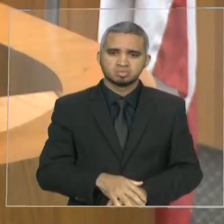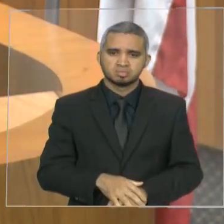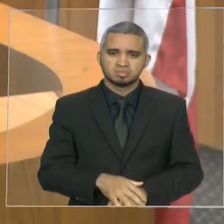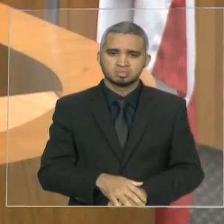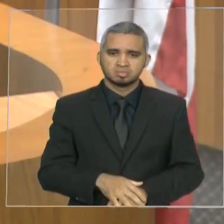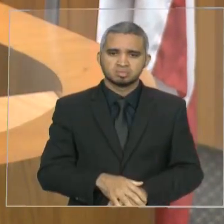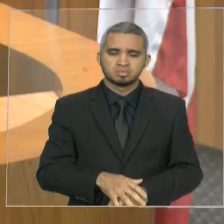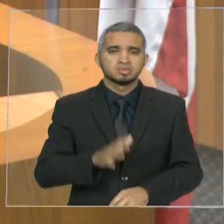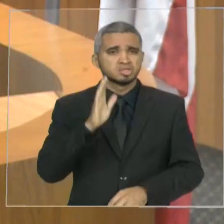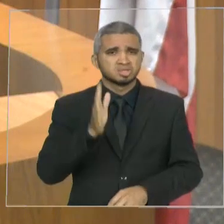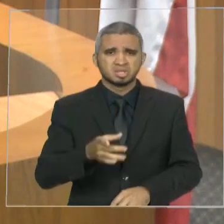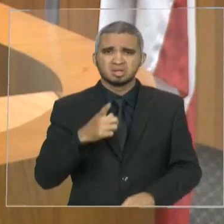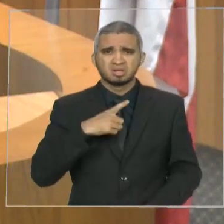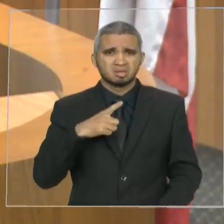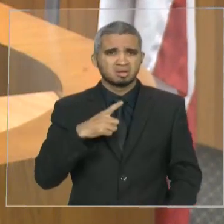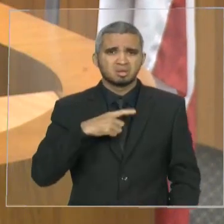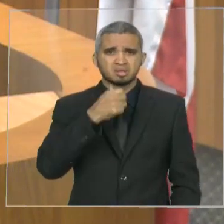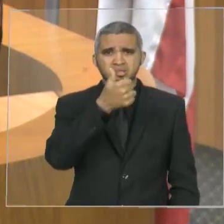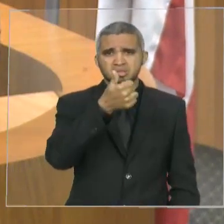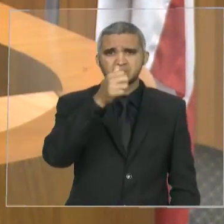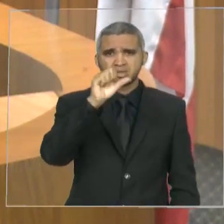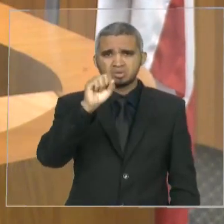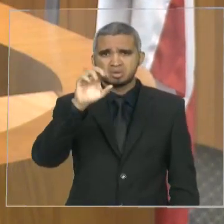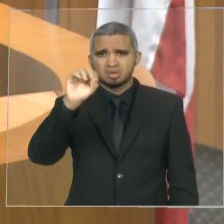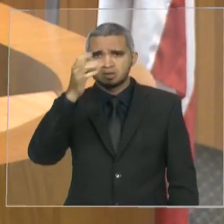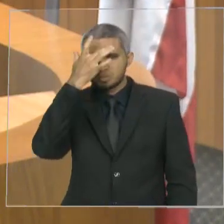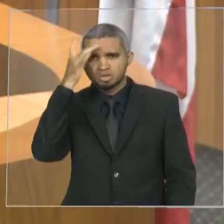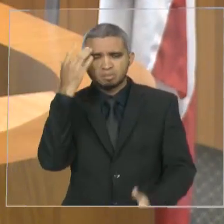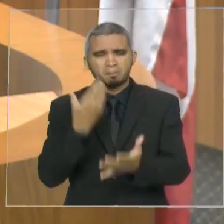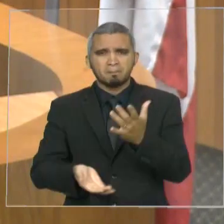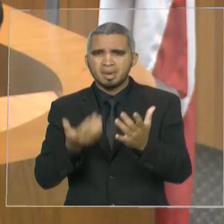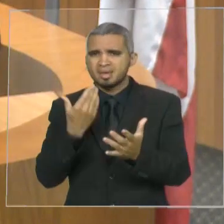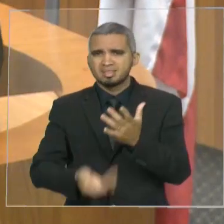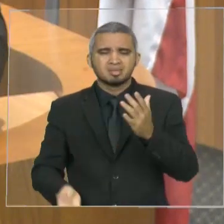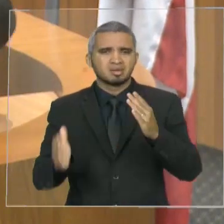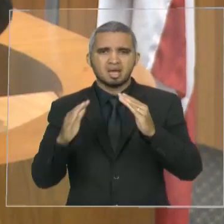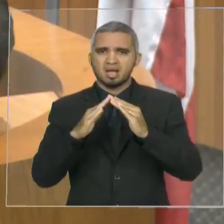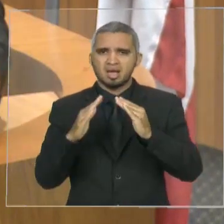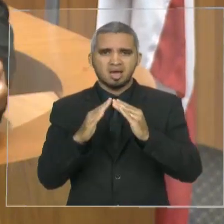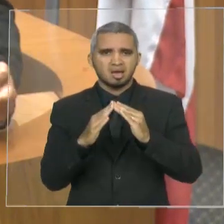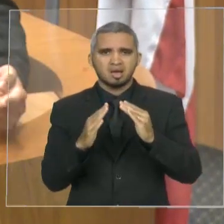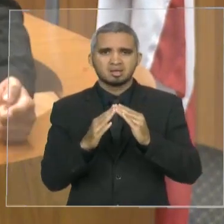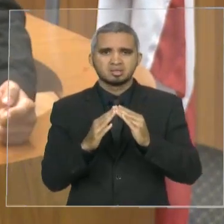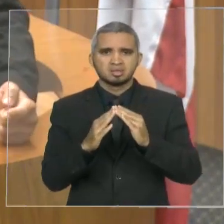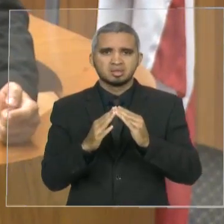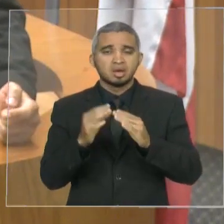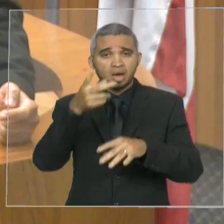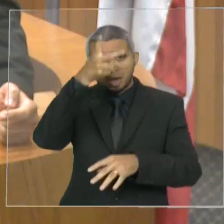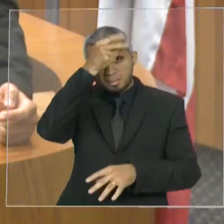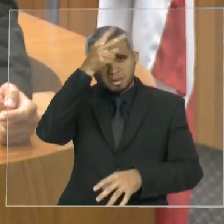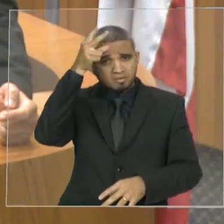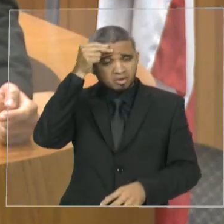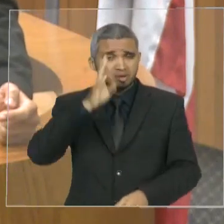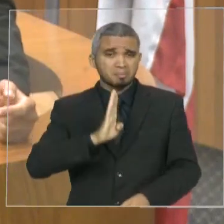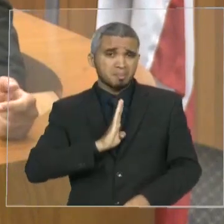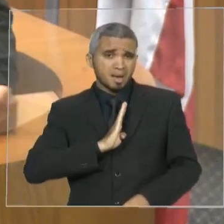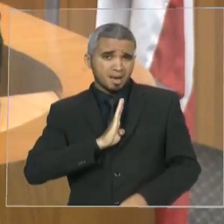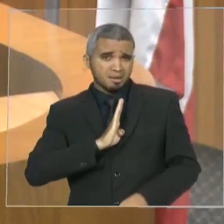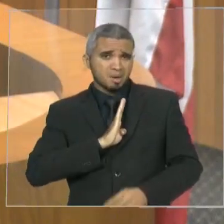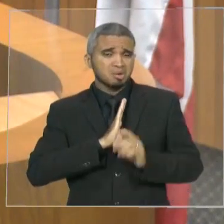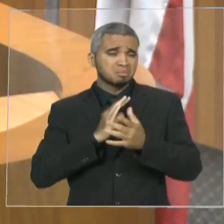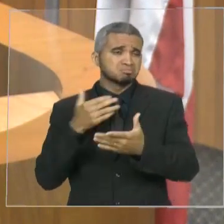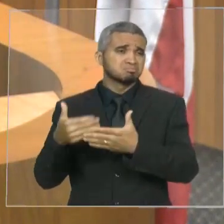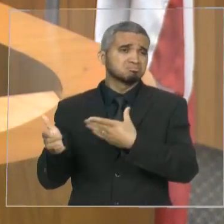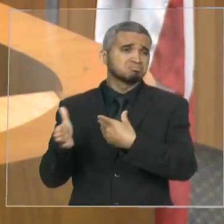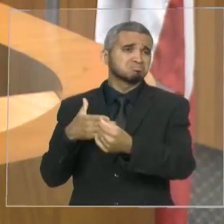e que estão sendo abrigadas de forma desumana por parte da Prefeitura de Bacabal. Num ambiente que eu